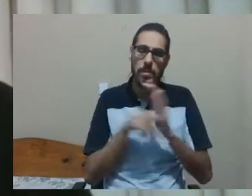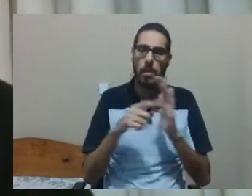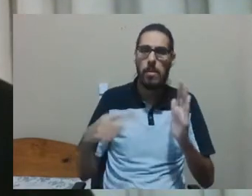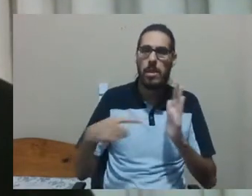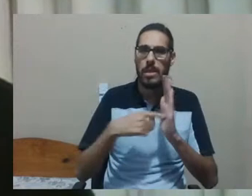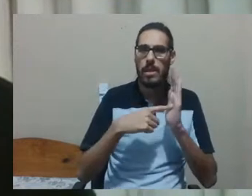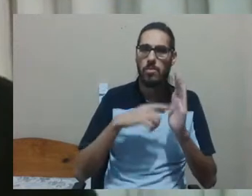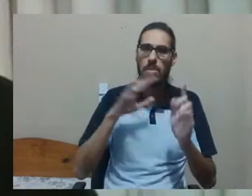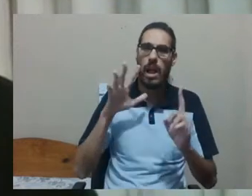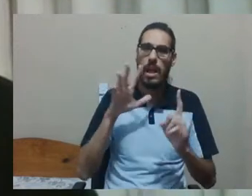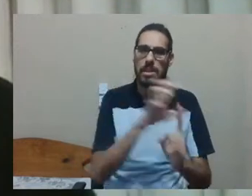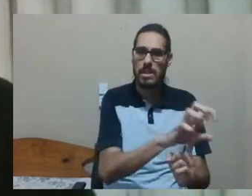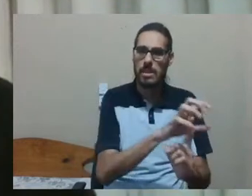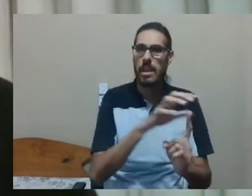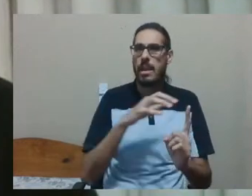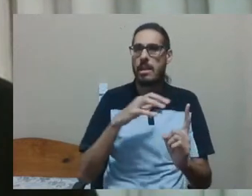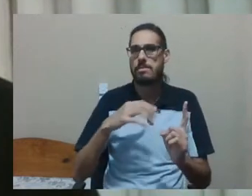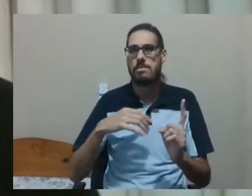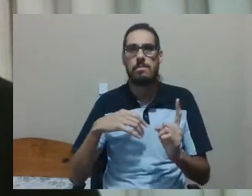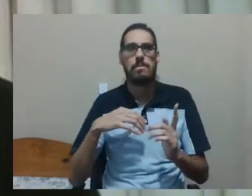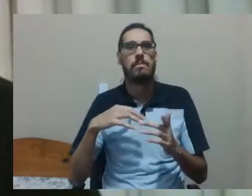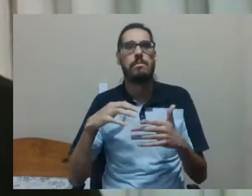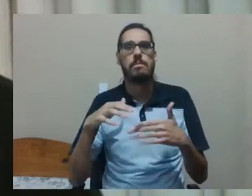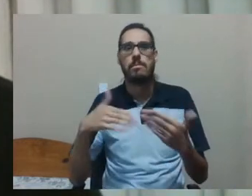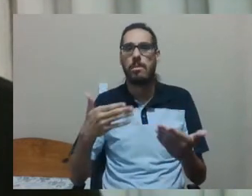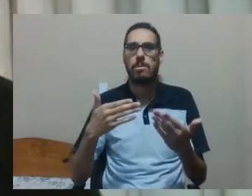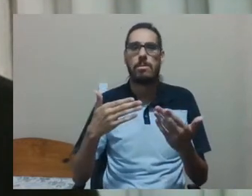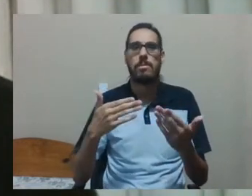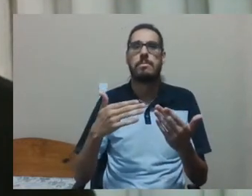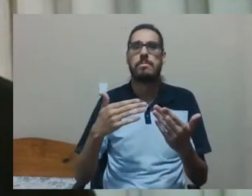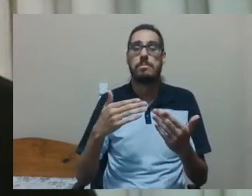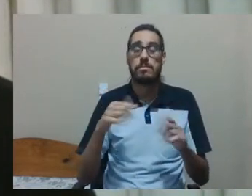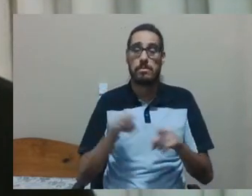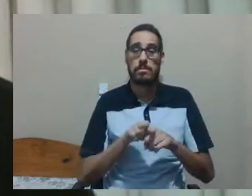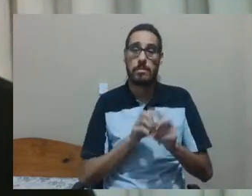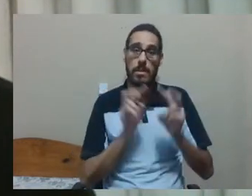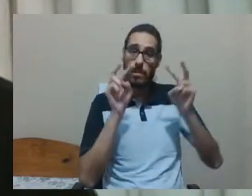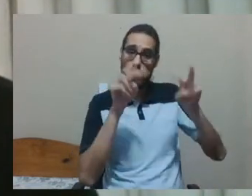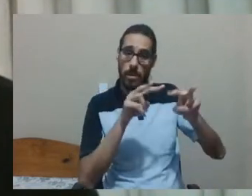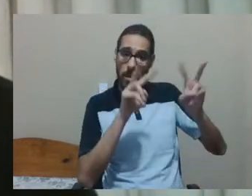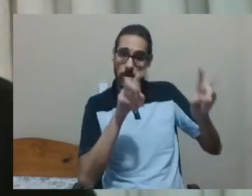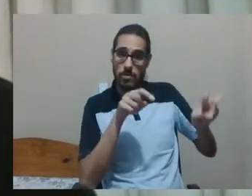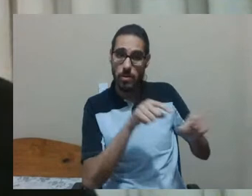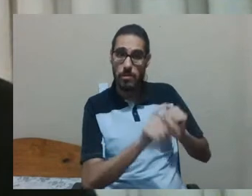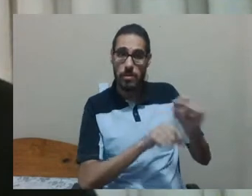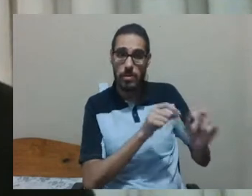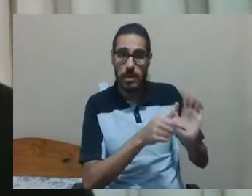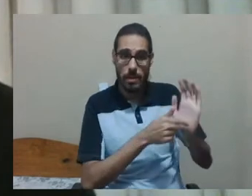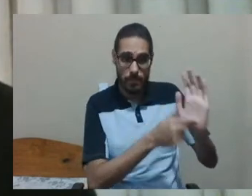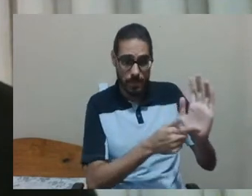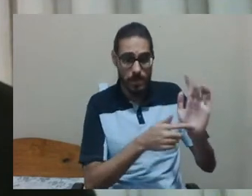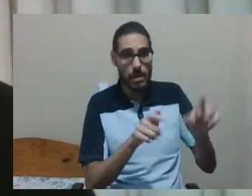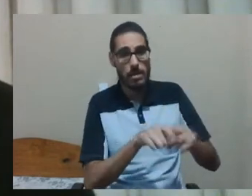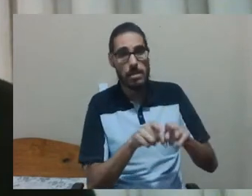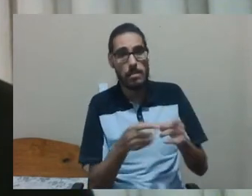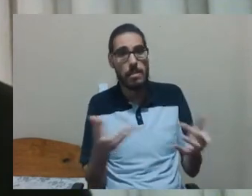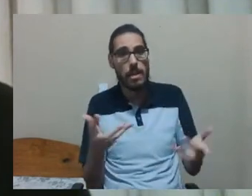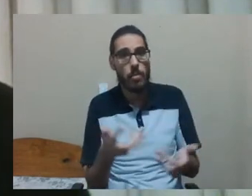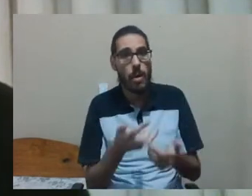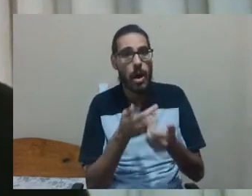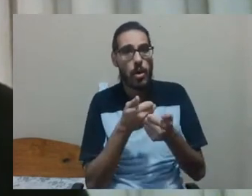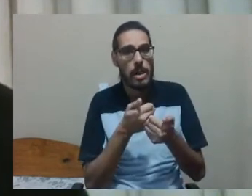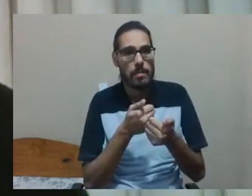com o olhar para a situação que está sendo apresentada, o acolhimento de quem se